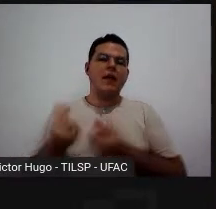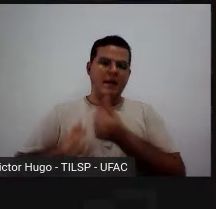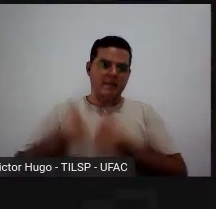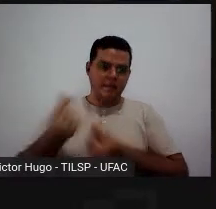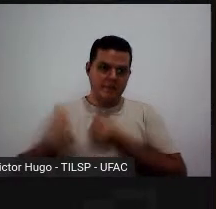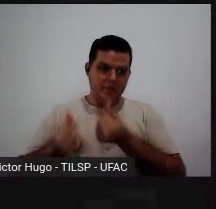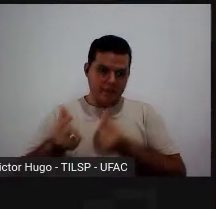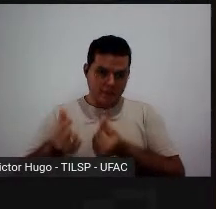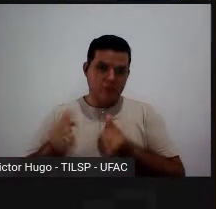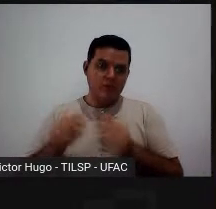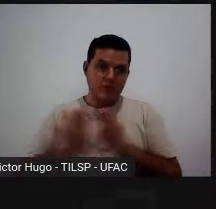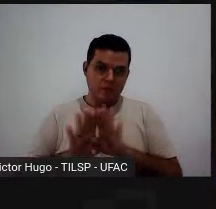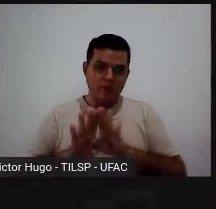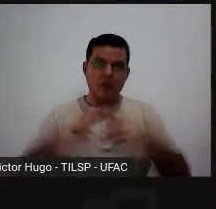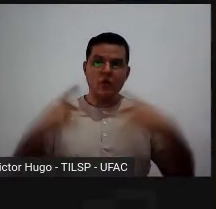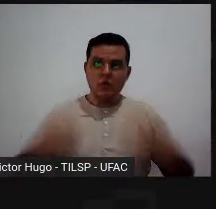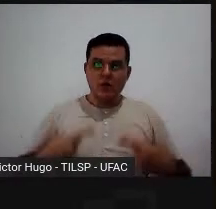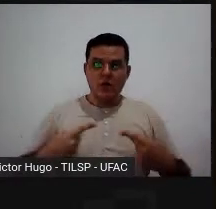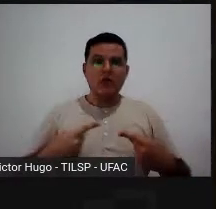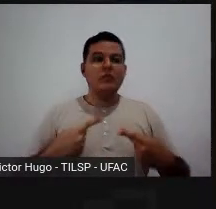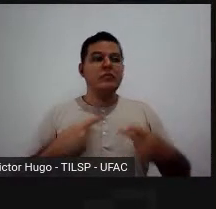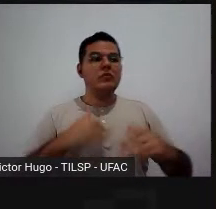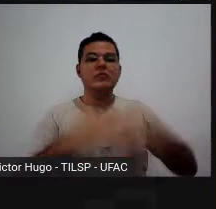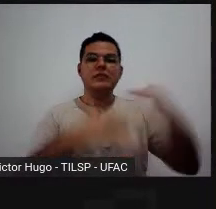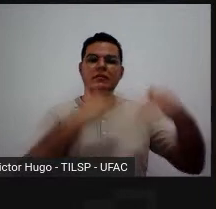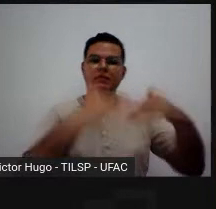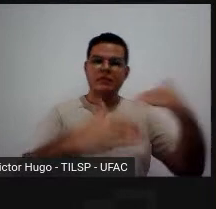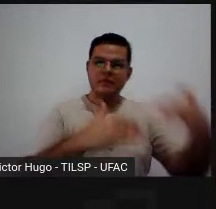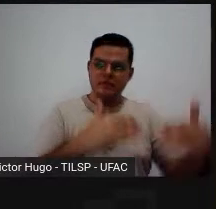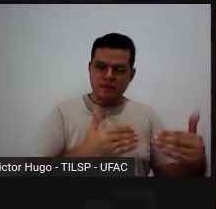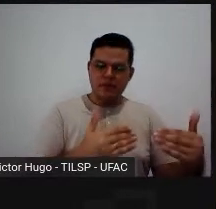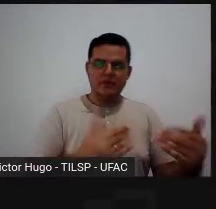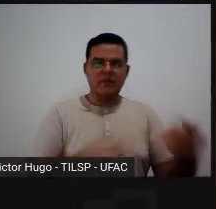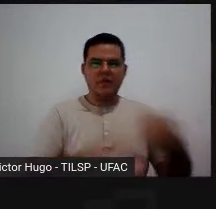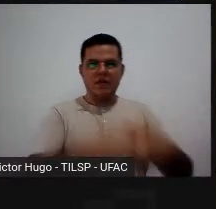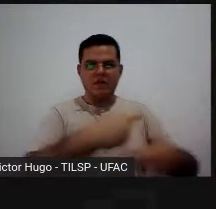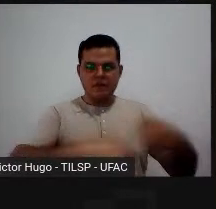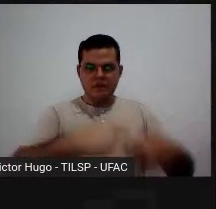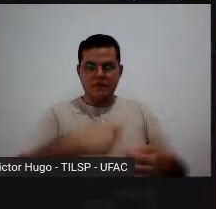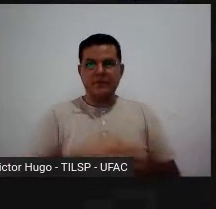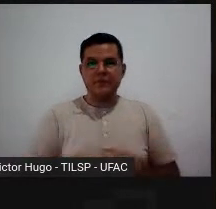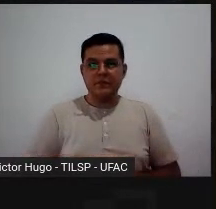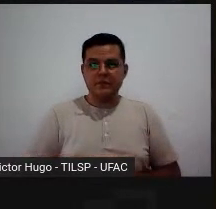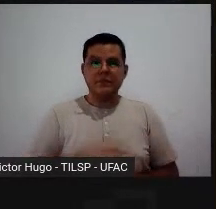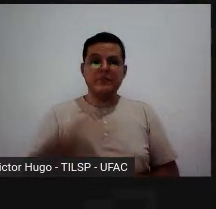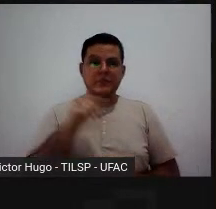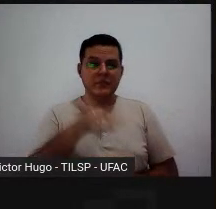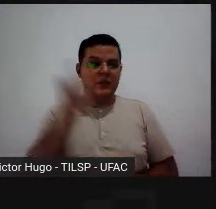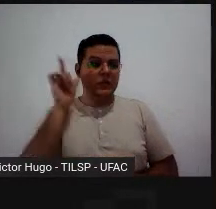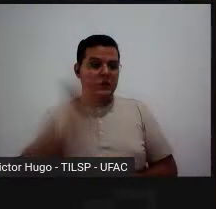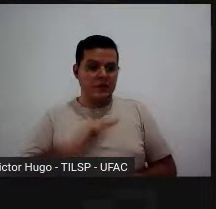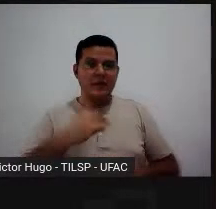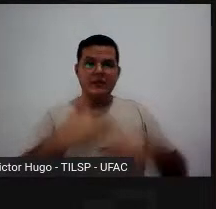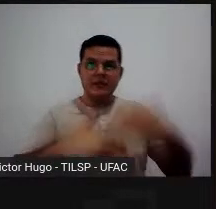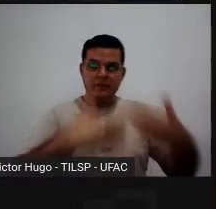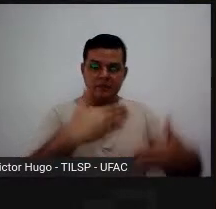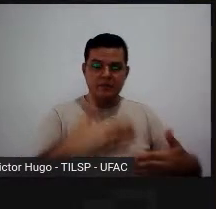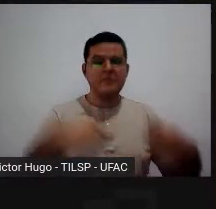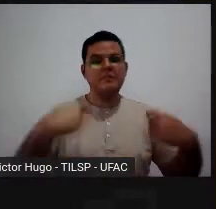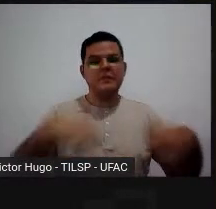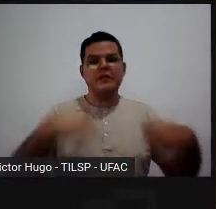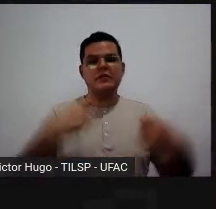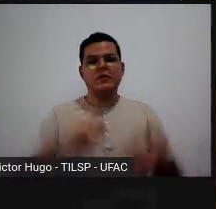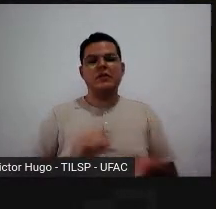do desenvolvimento econômico. E, para alavancar esse desenvolvimento, houve um investimento no sistema educacional